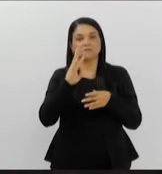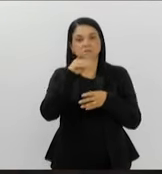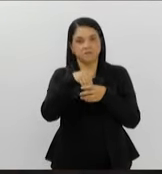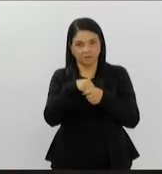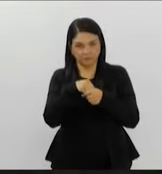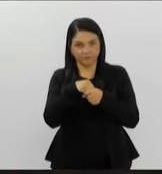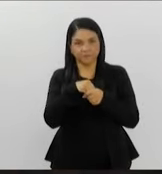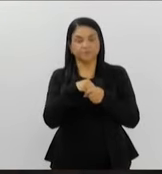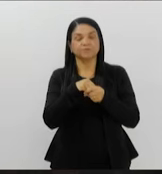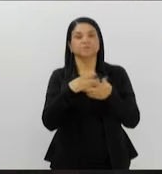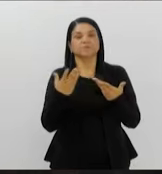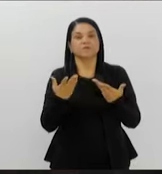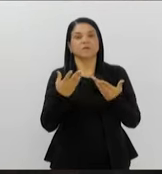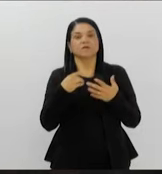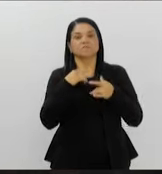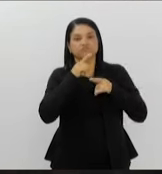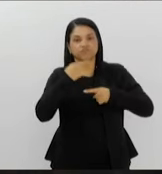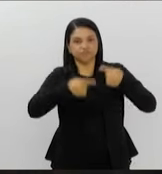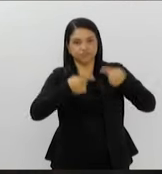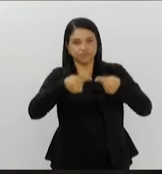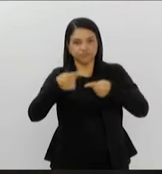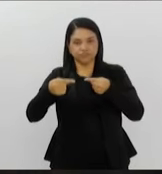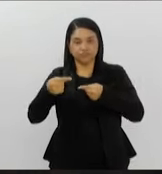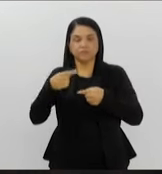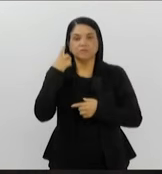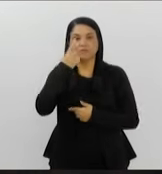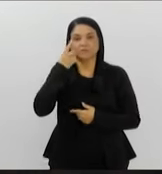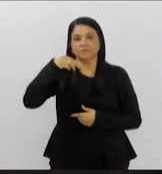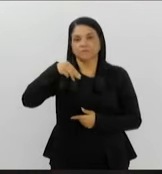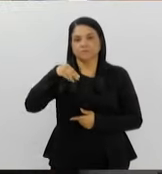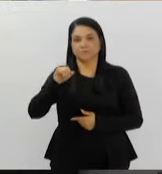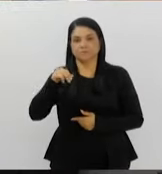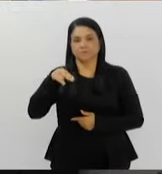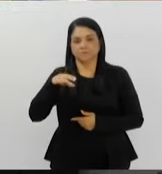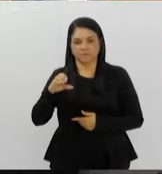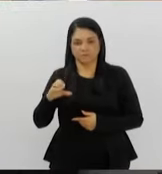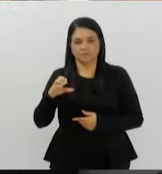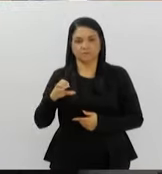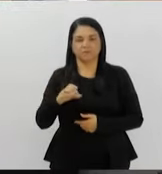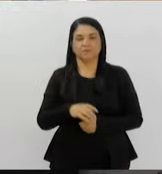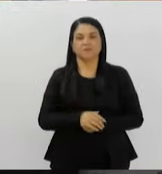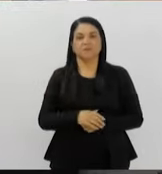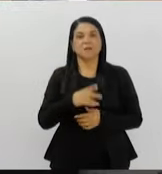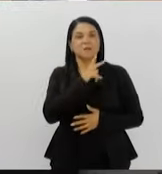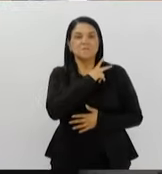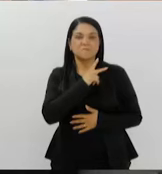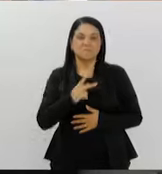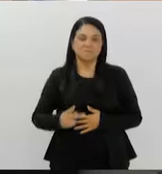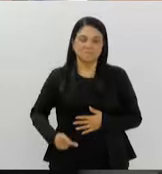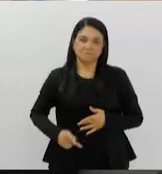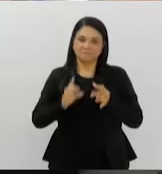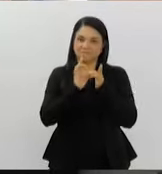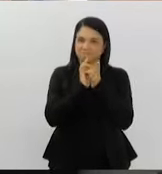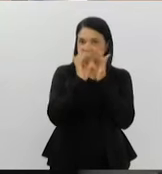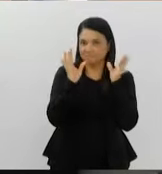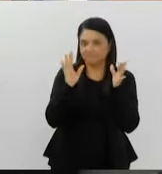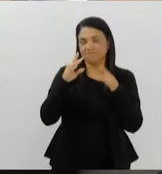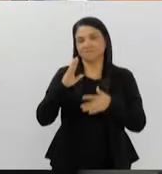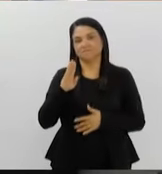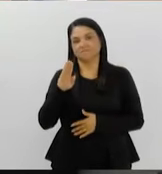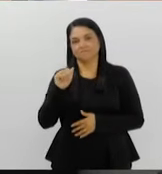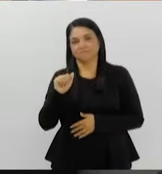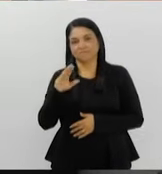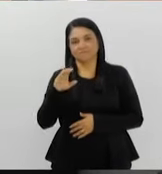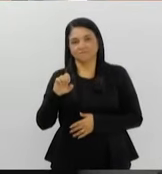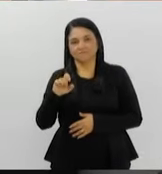Em discussão, deputado Mink, por gentileza, para discutir. Presidente democrático Bacelar,